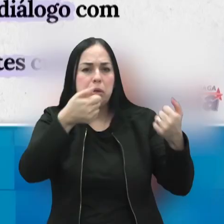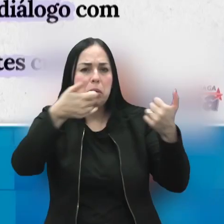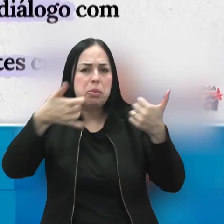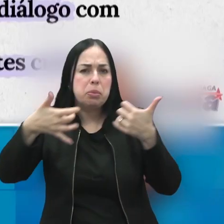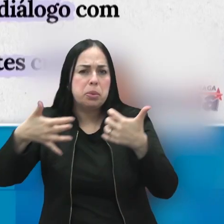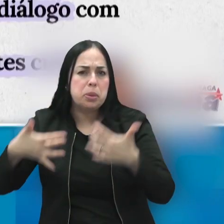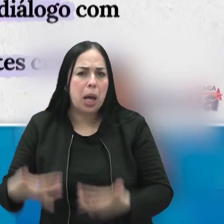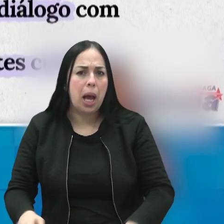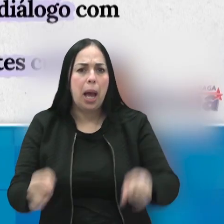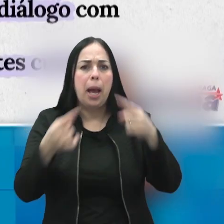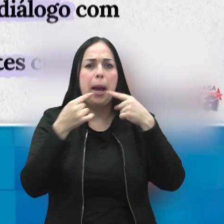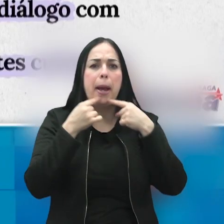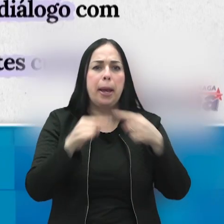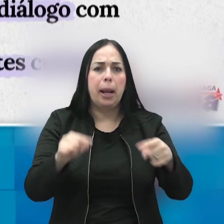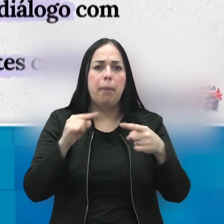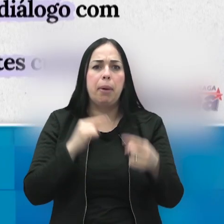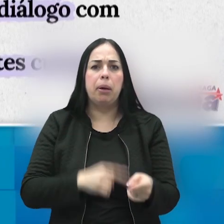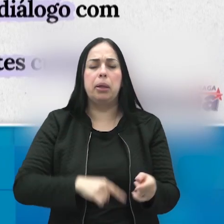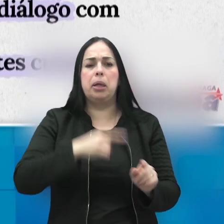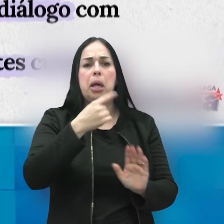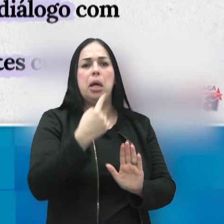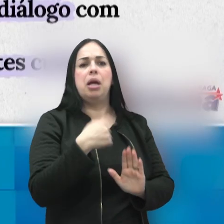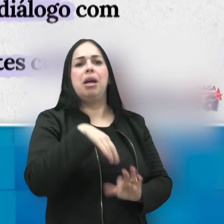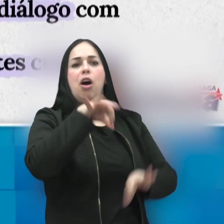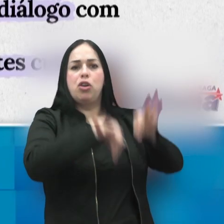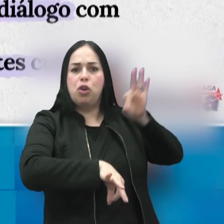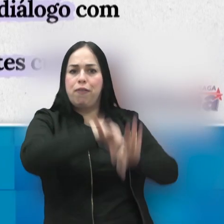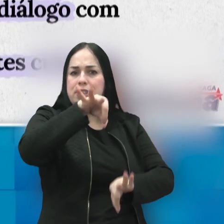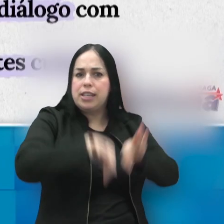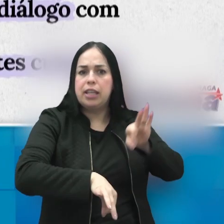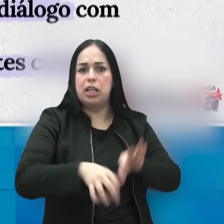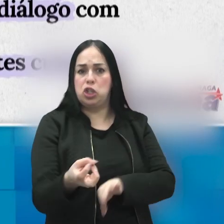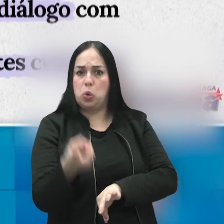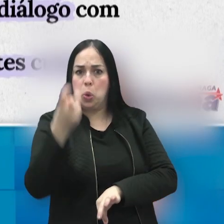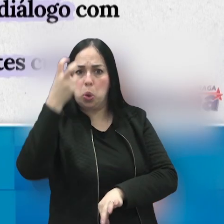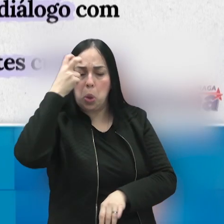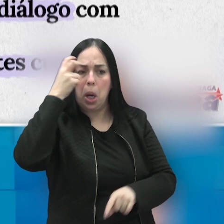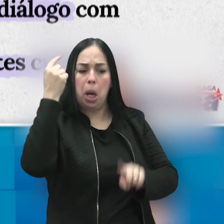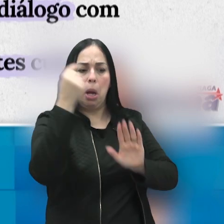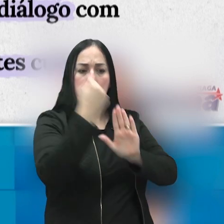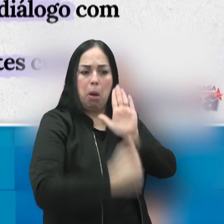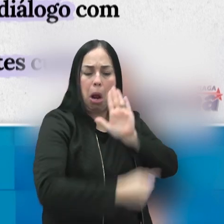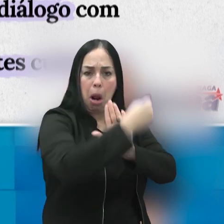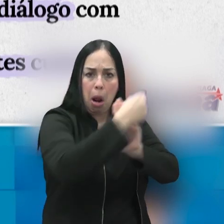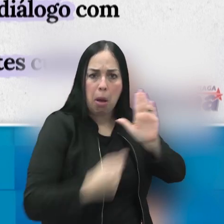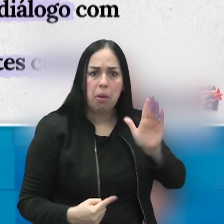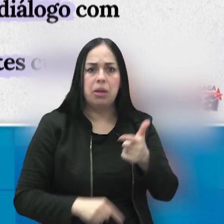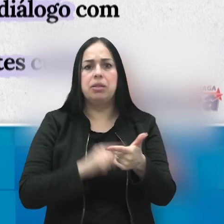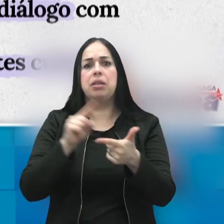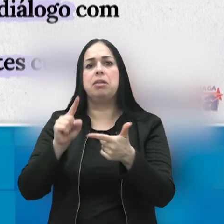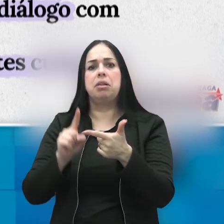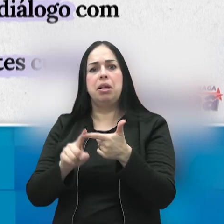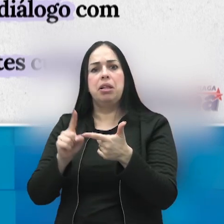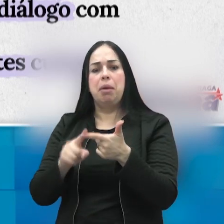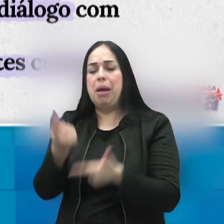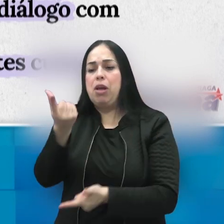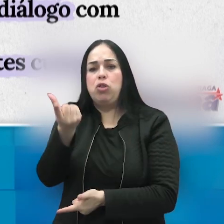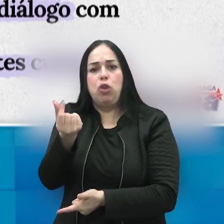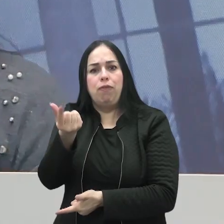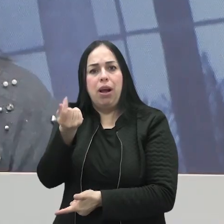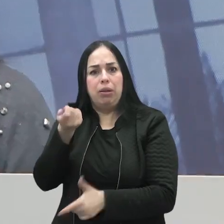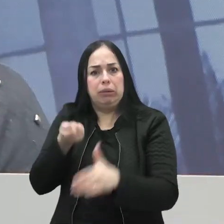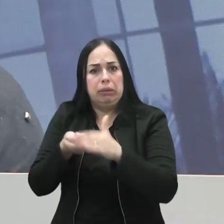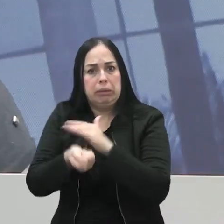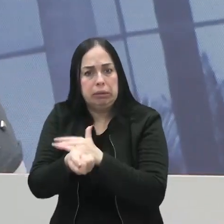Fraga. Ela reclamou de cortes nas oficinas culturais da cidade, falta de transparência nas ações da